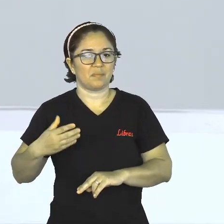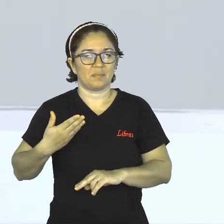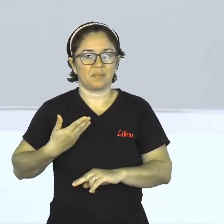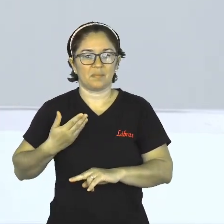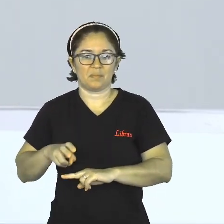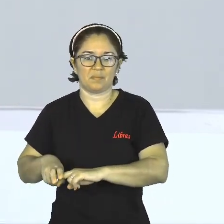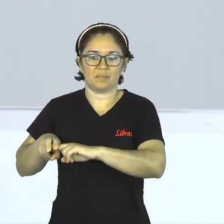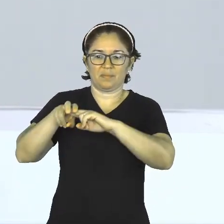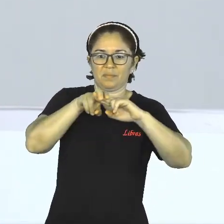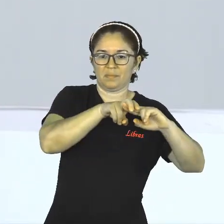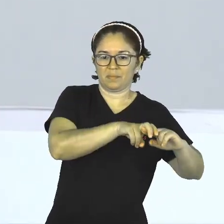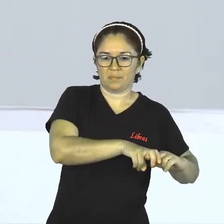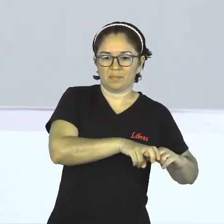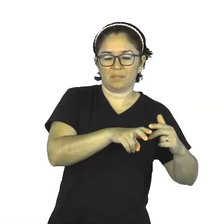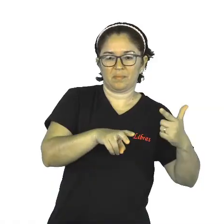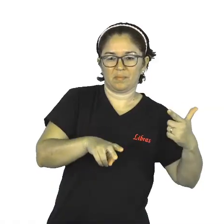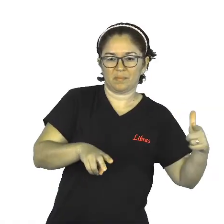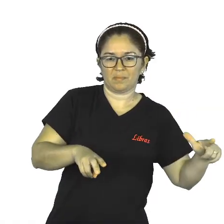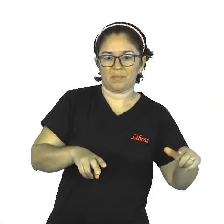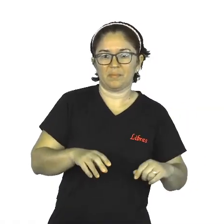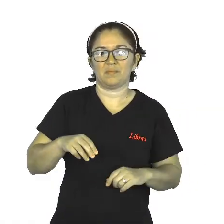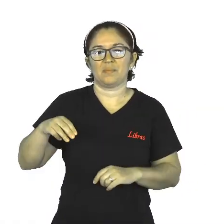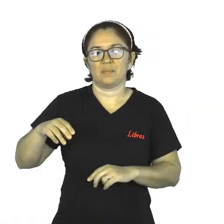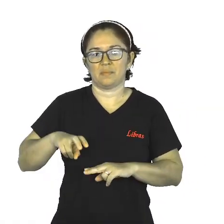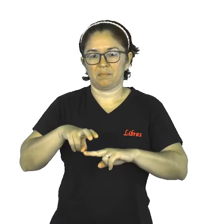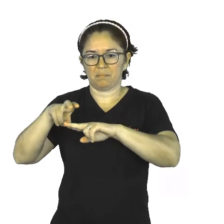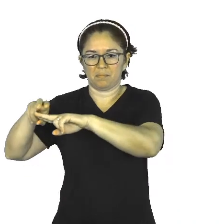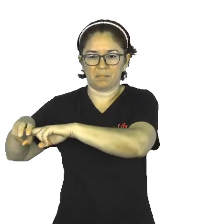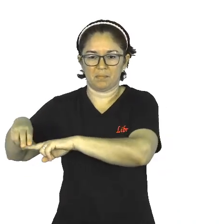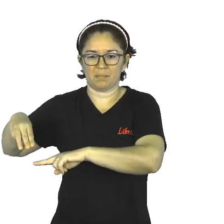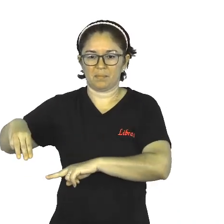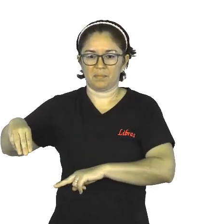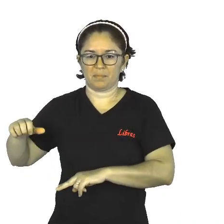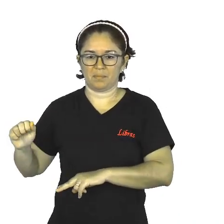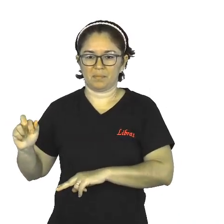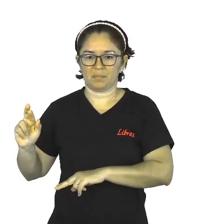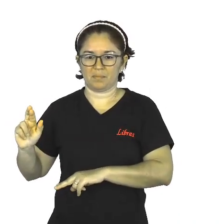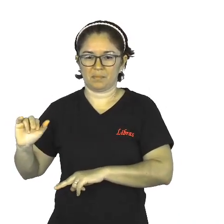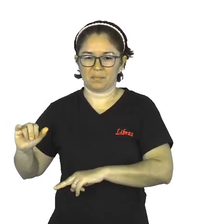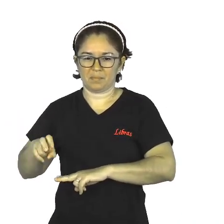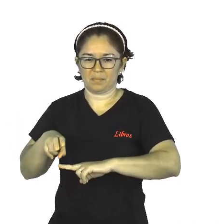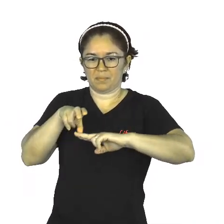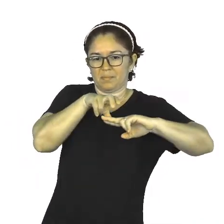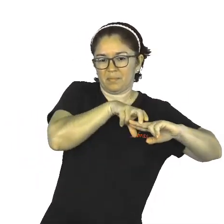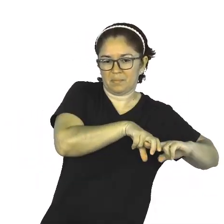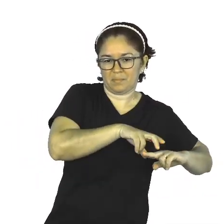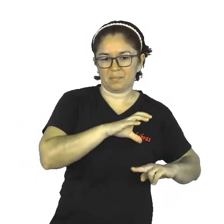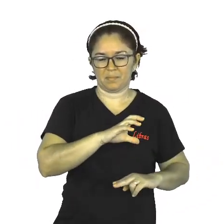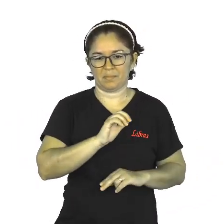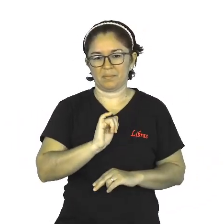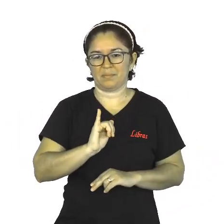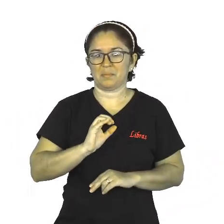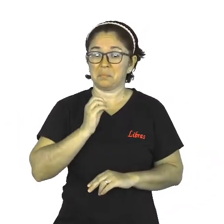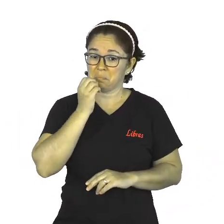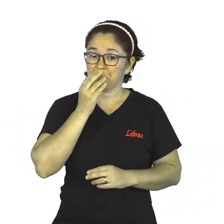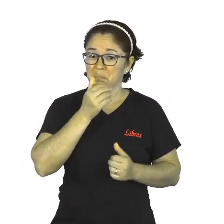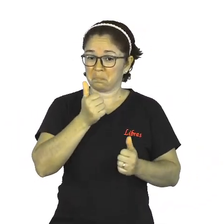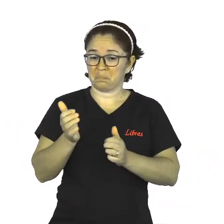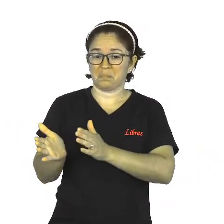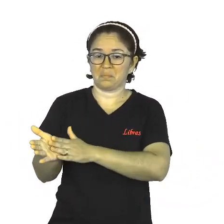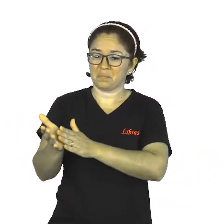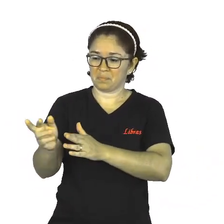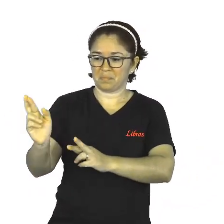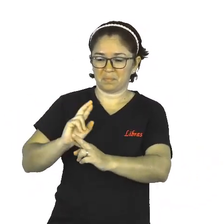Caio. Acertei, professora. Sim, Malu, você e seus colegas acertaram. Parabéns!